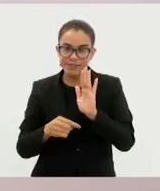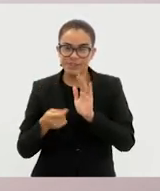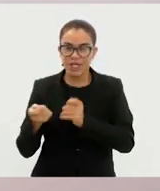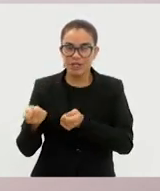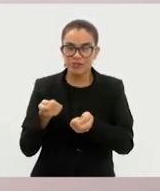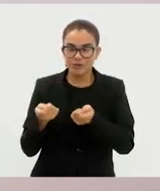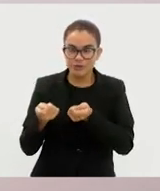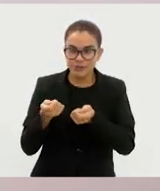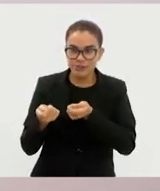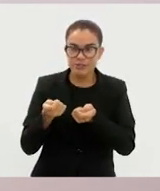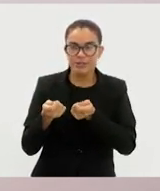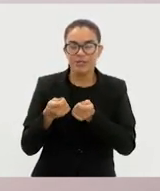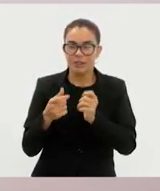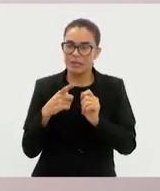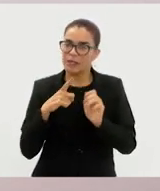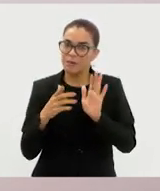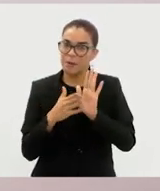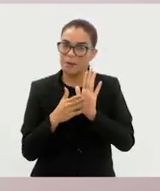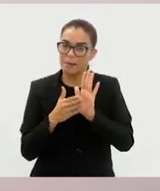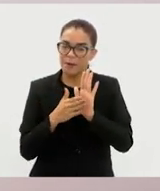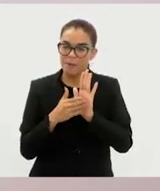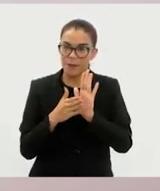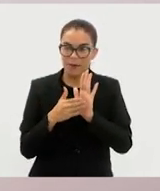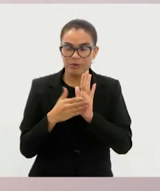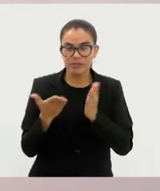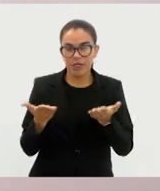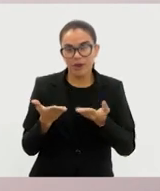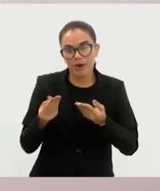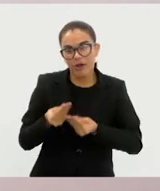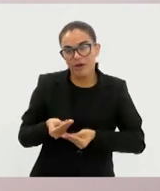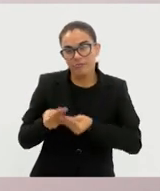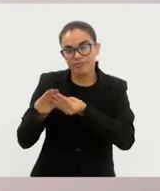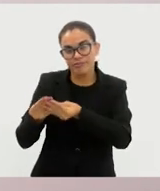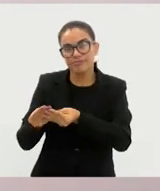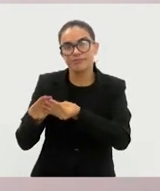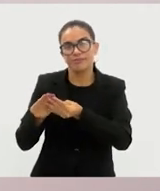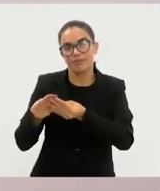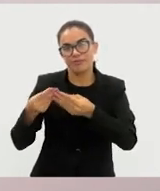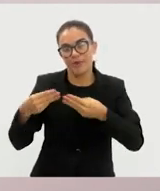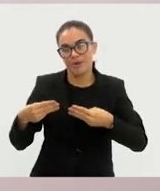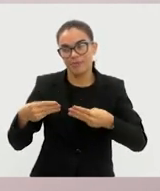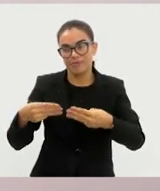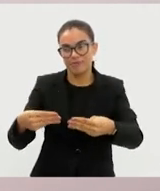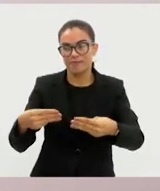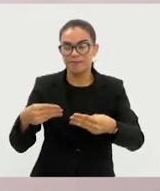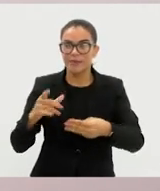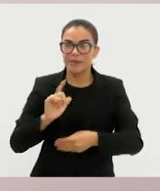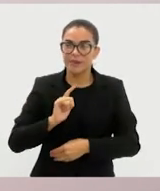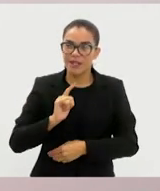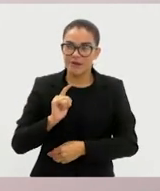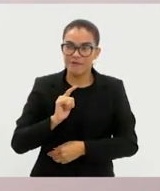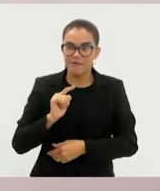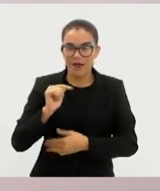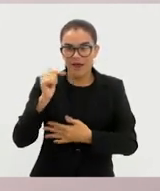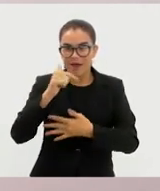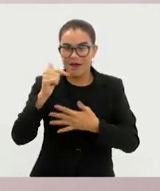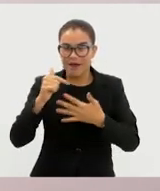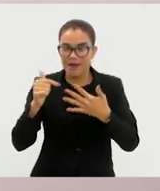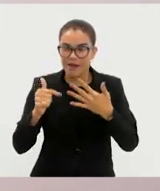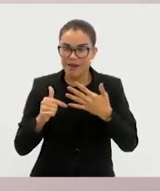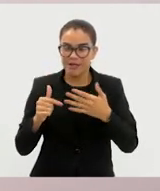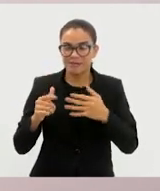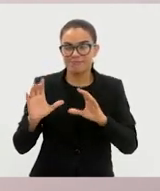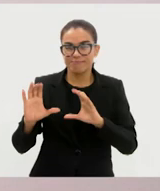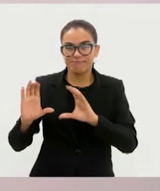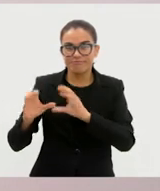proposta e que está levando à mesa também para o Ministério. Então, assim, são várias frentes. O